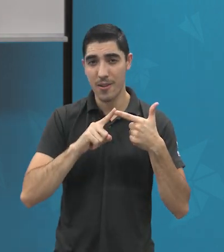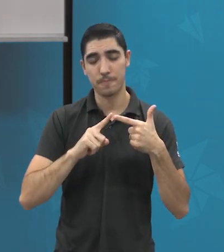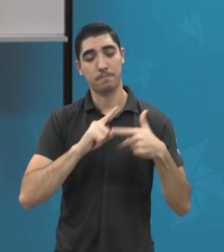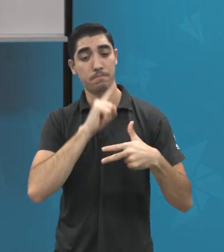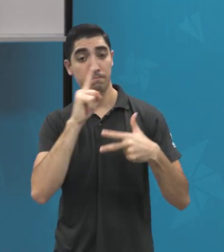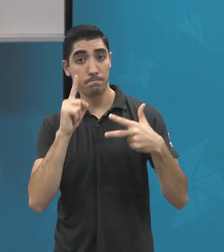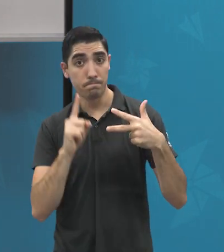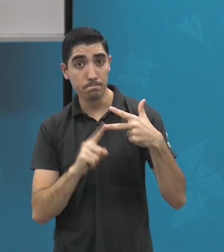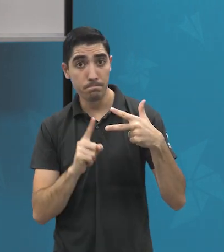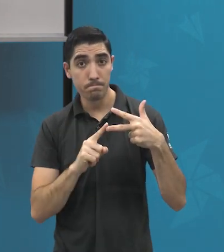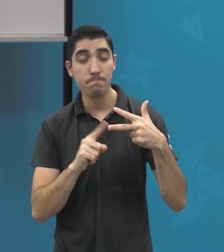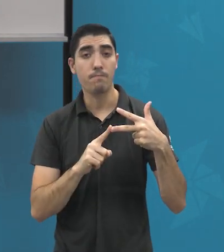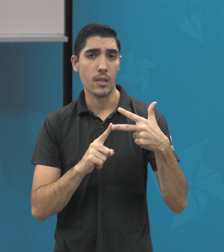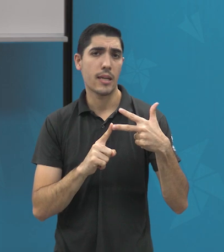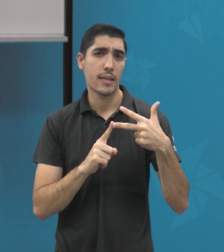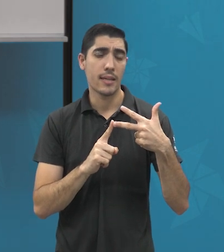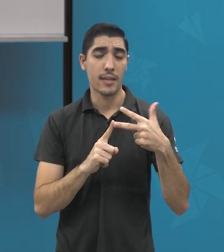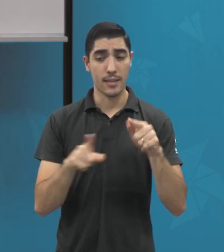é